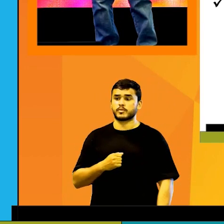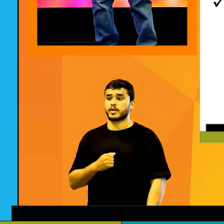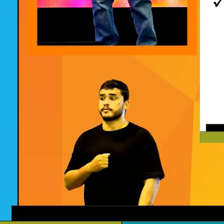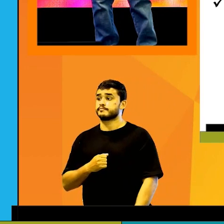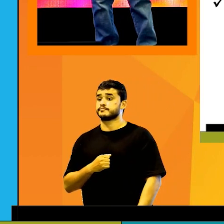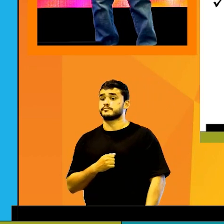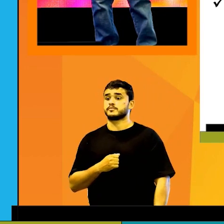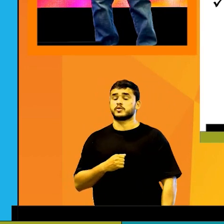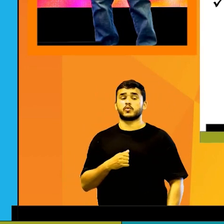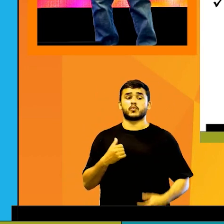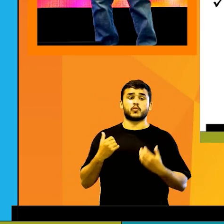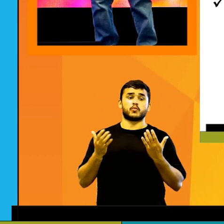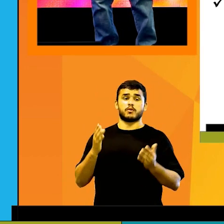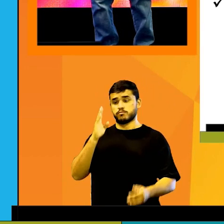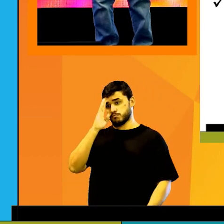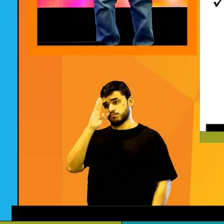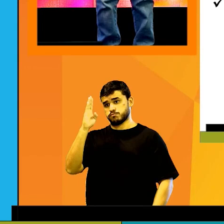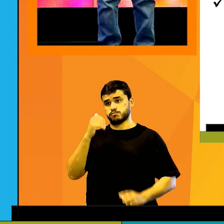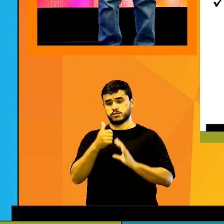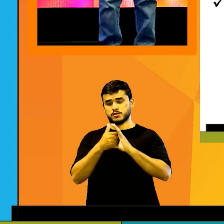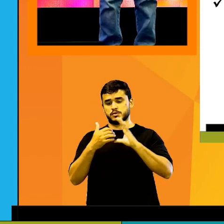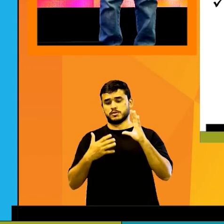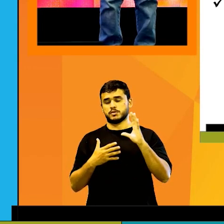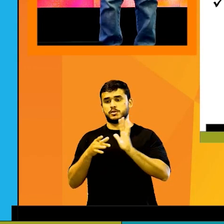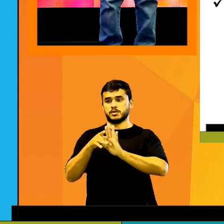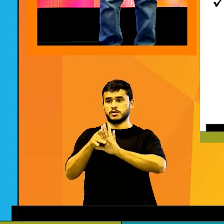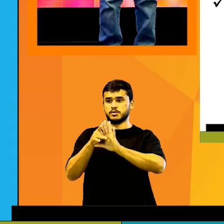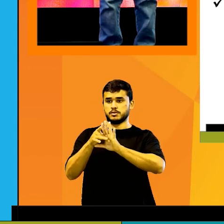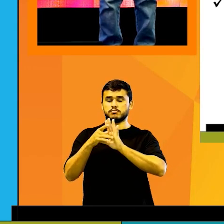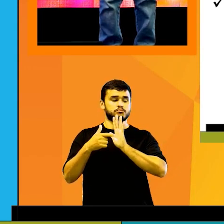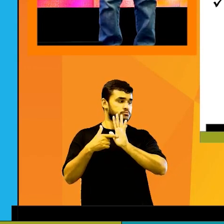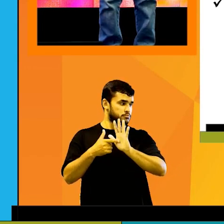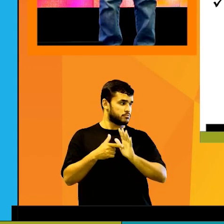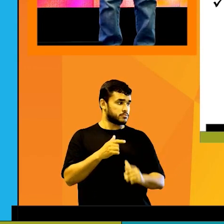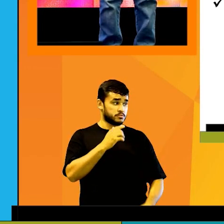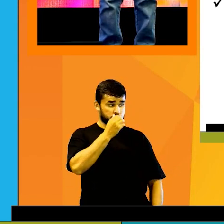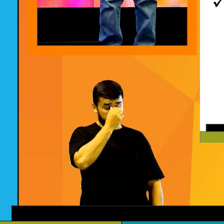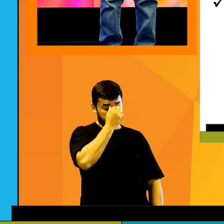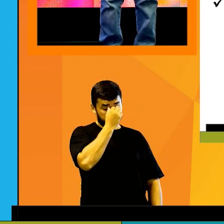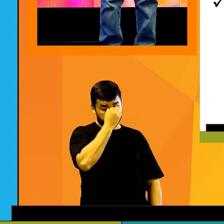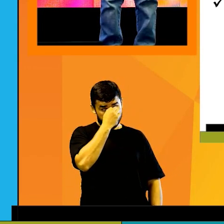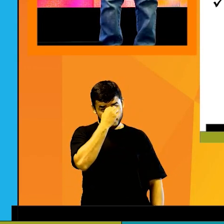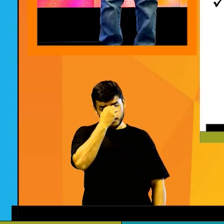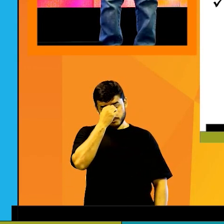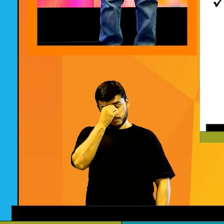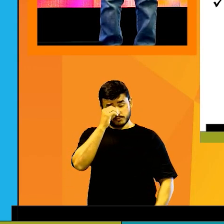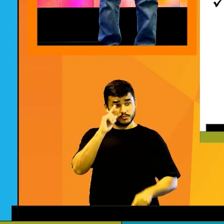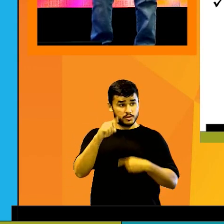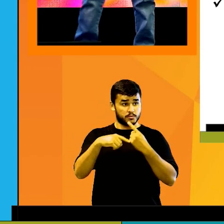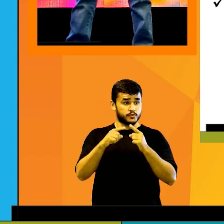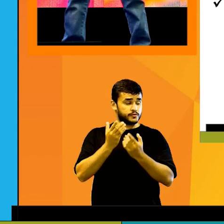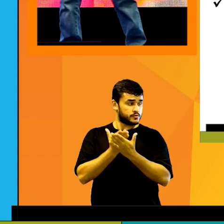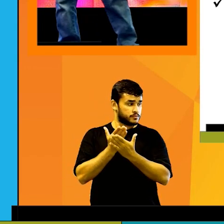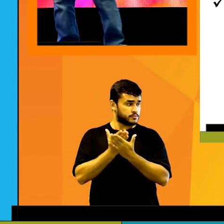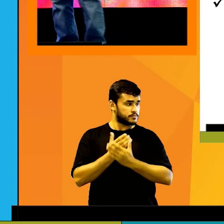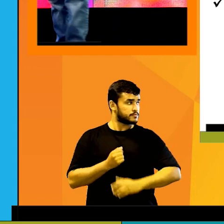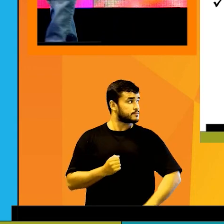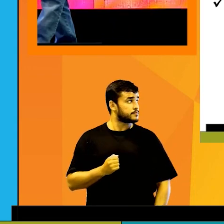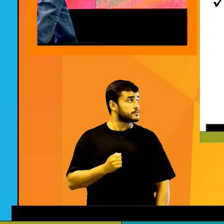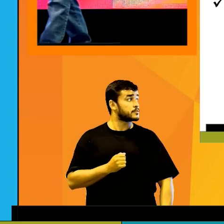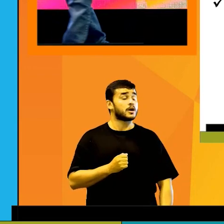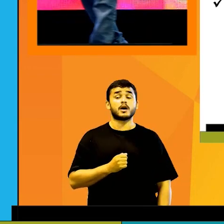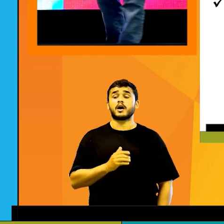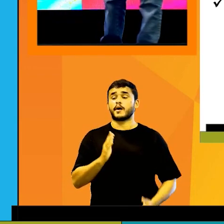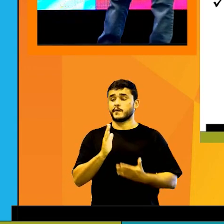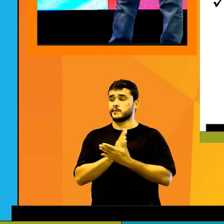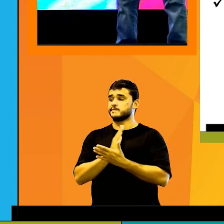Principais características do realismo, a gente está comentando aqui naturalmente. Essa parte também vocês podem já dar uma olhada em casa, porque eu queria já